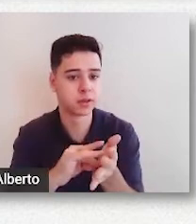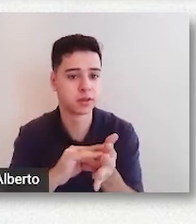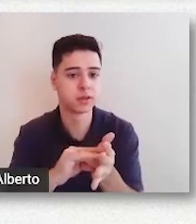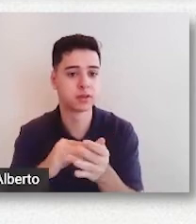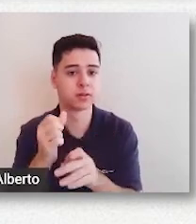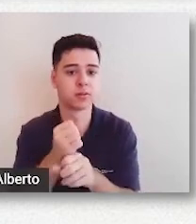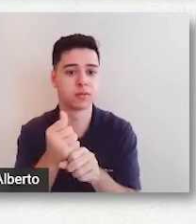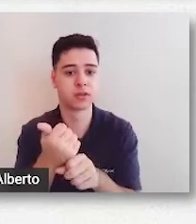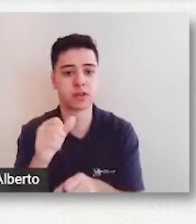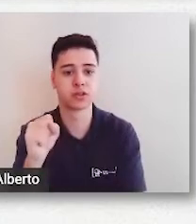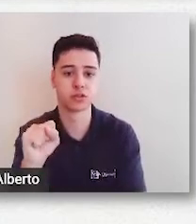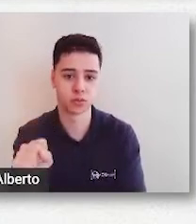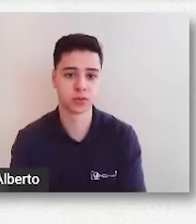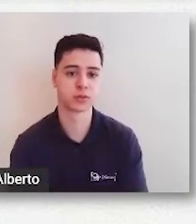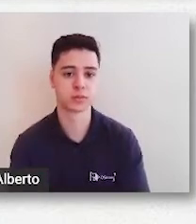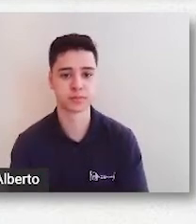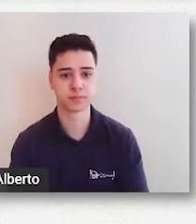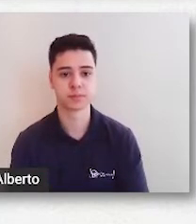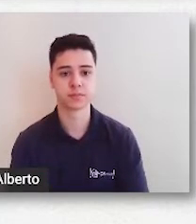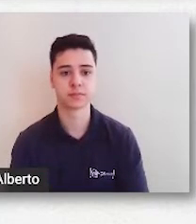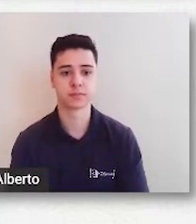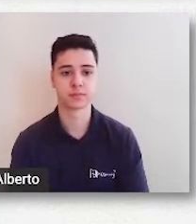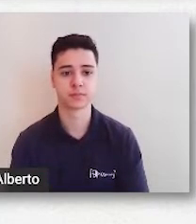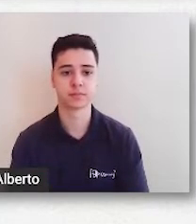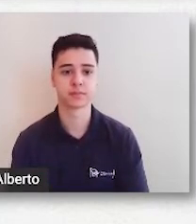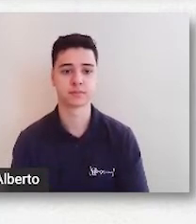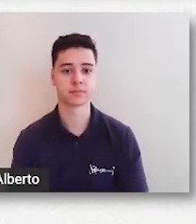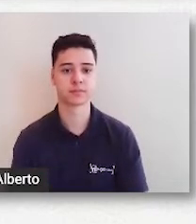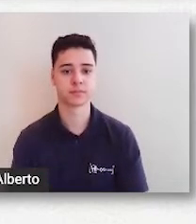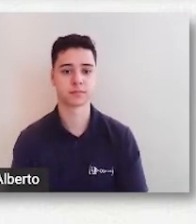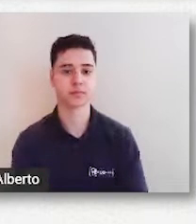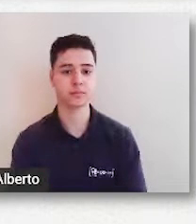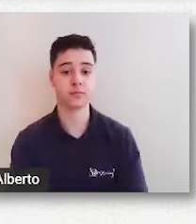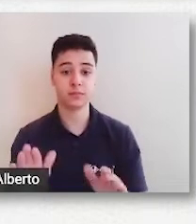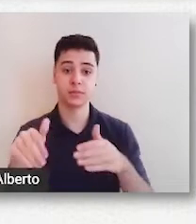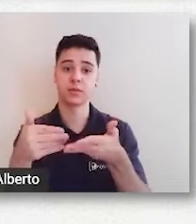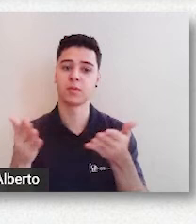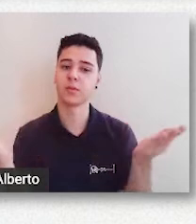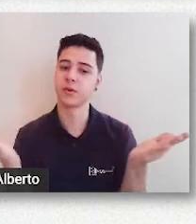século XVIII. Pessoal, então, por hoje é